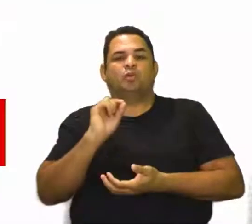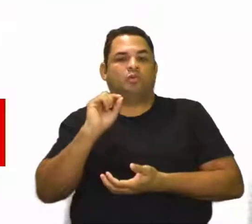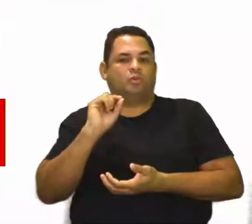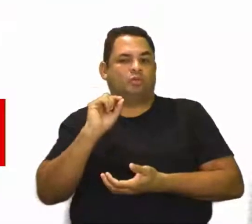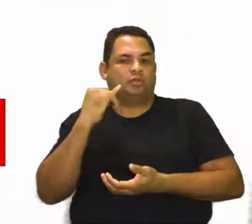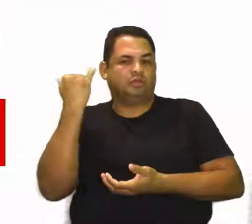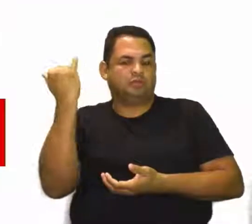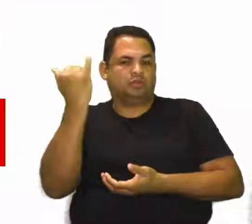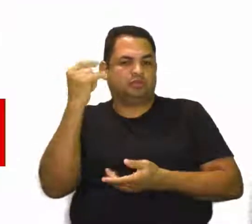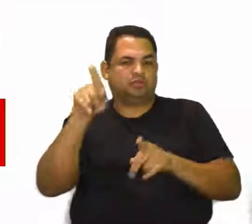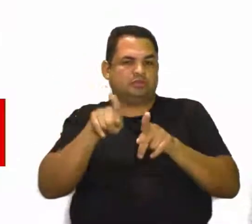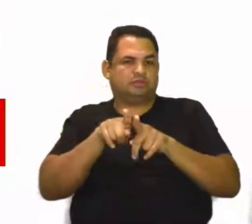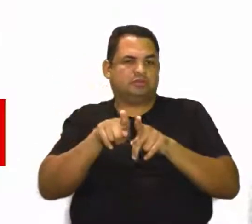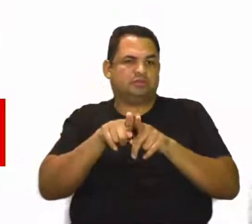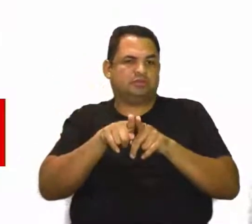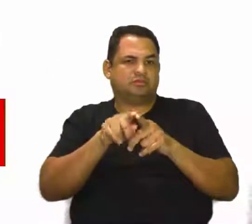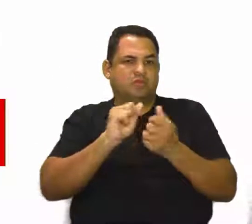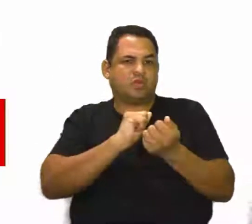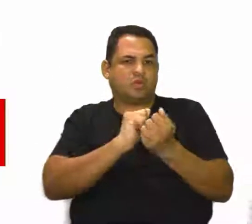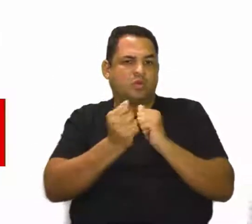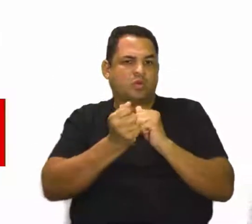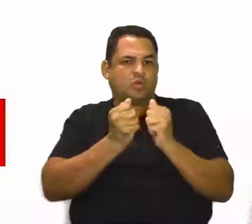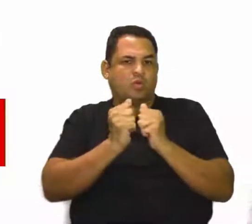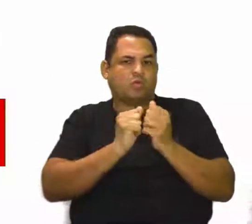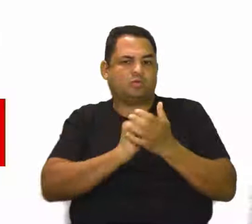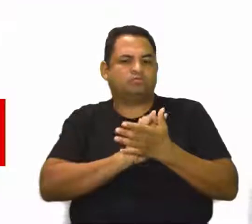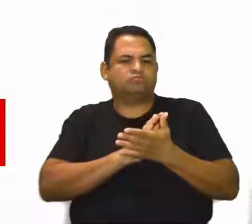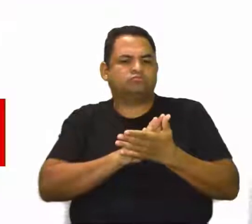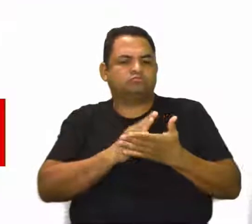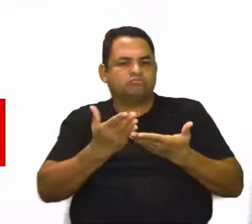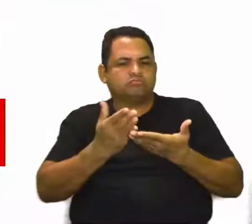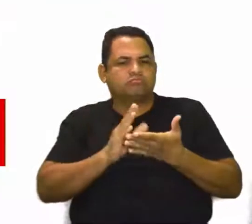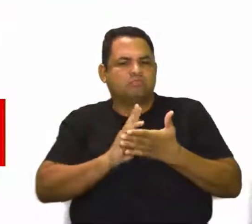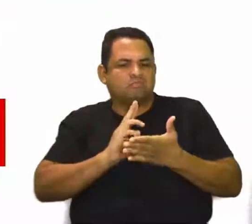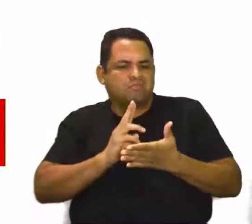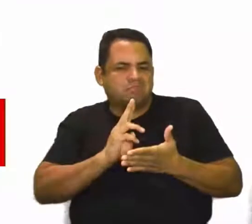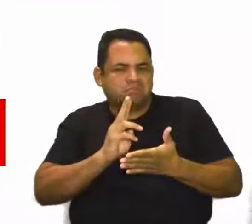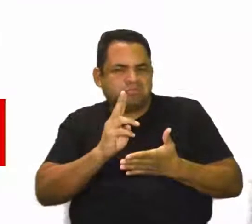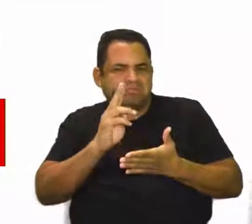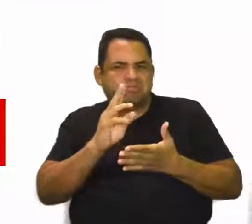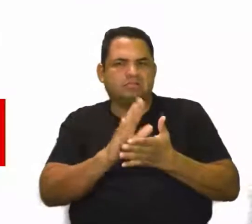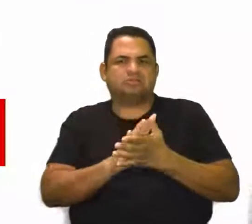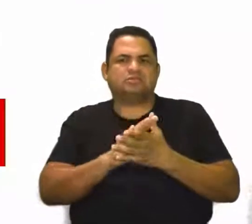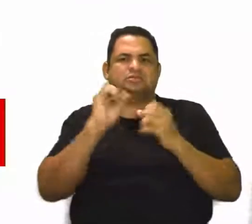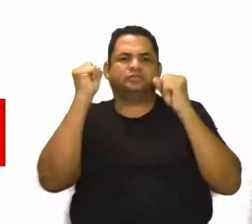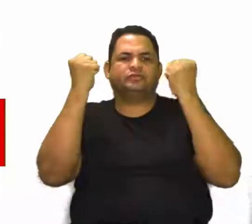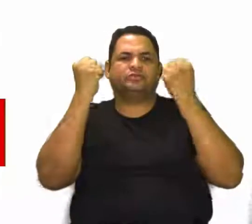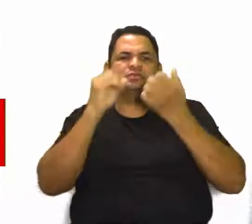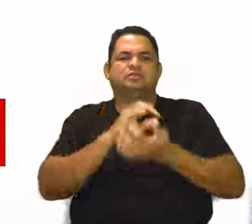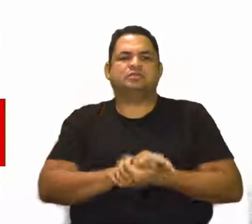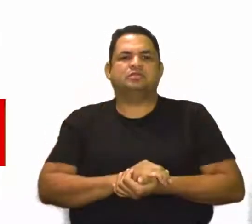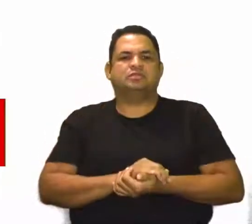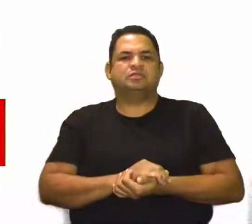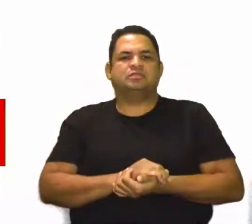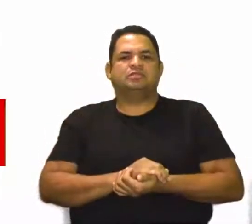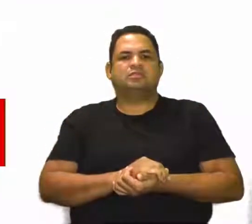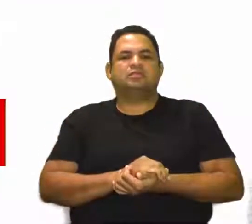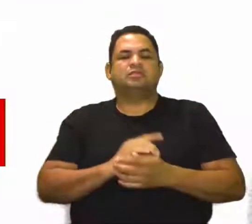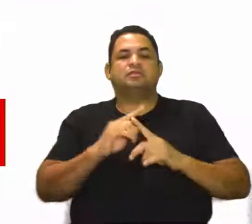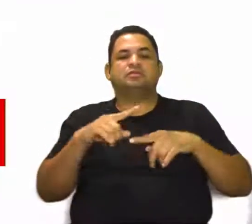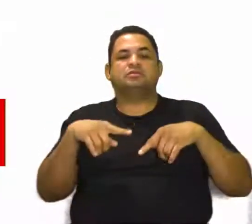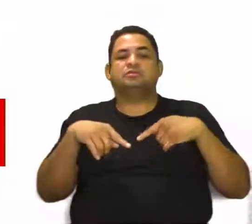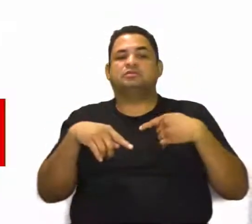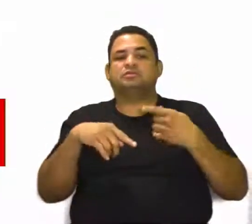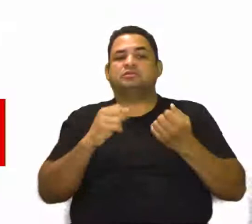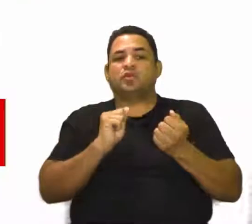precisa considerar é o controle da intensidade da atividade física. A gente já falou isso em outras aulas, mas